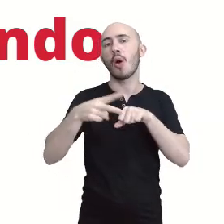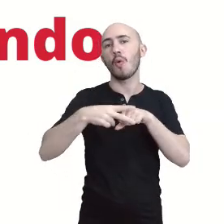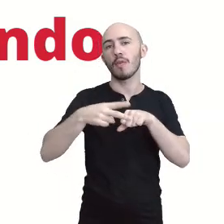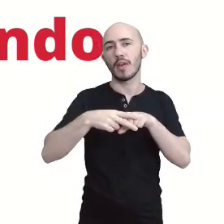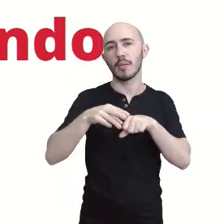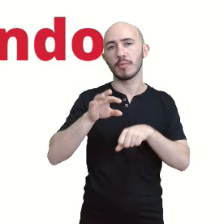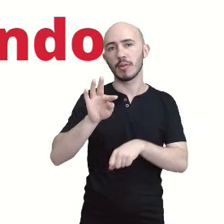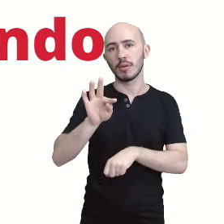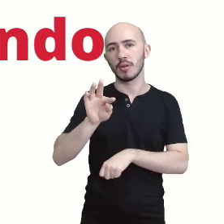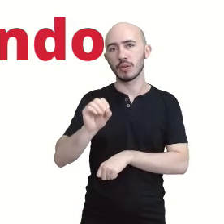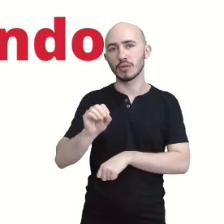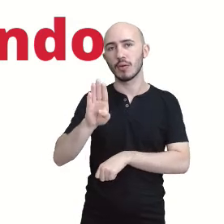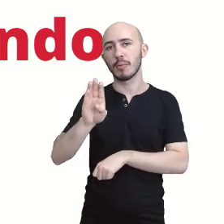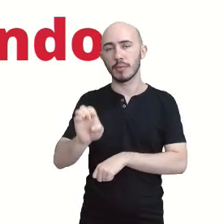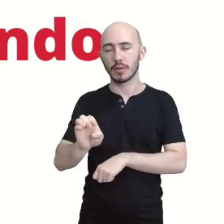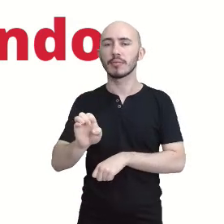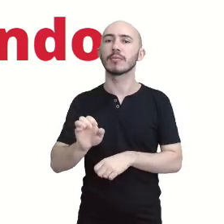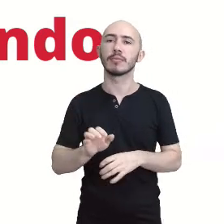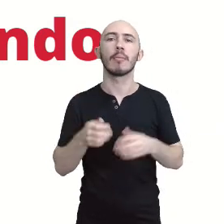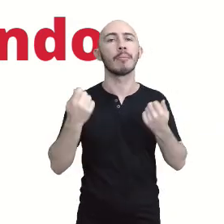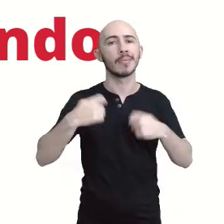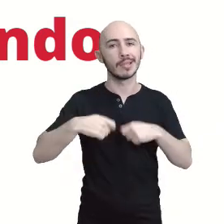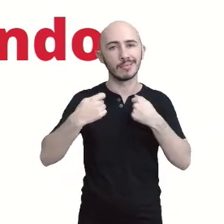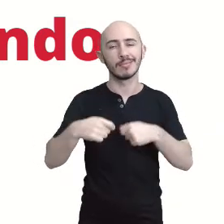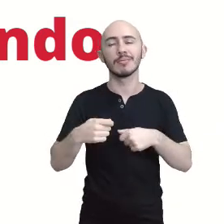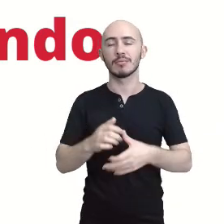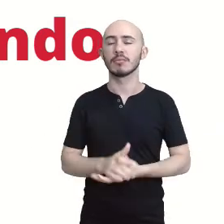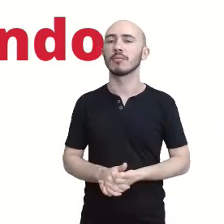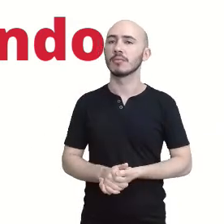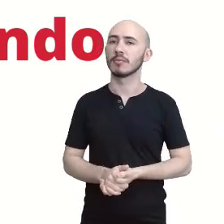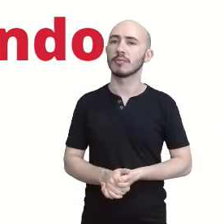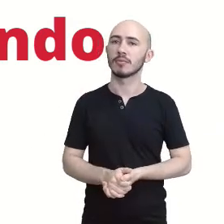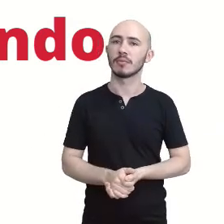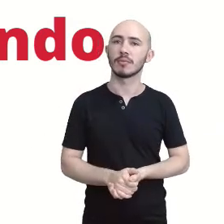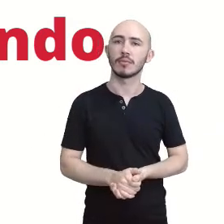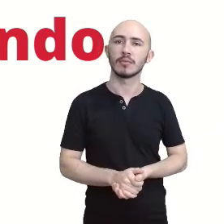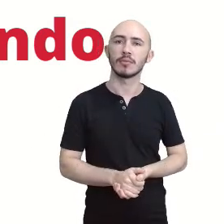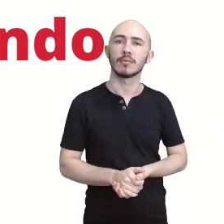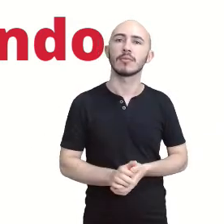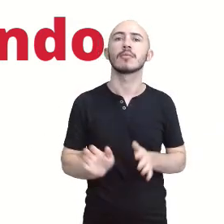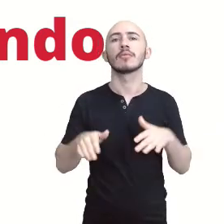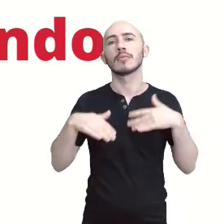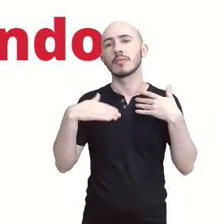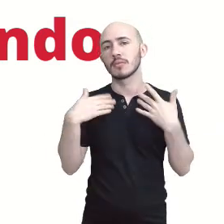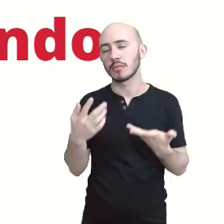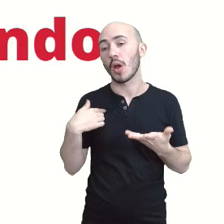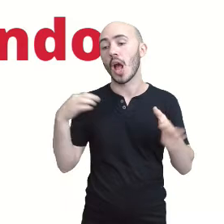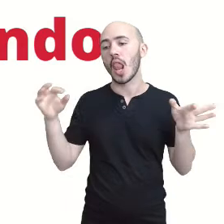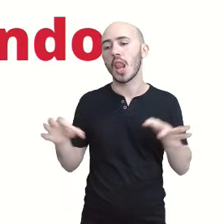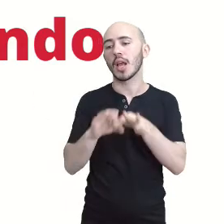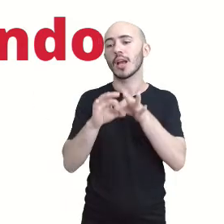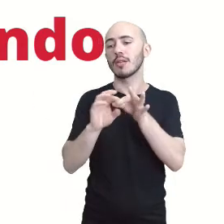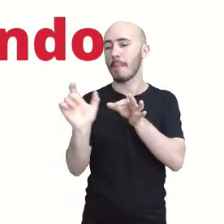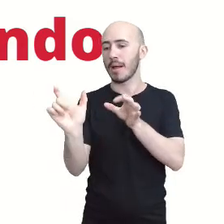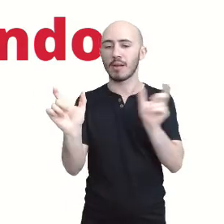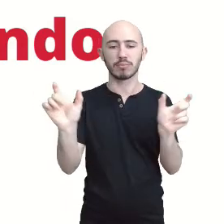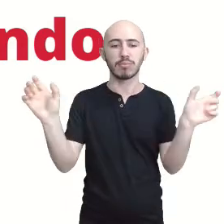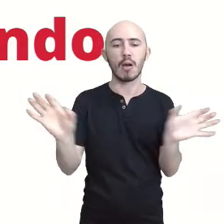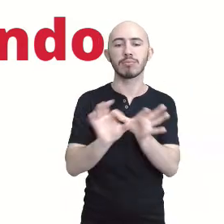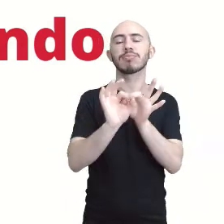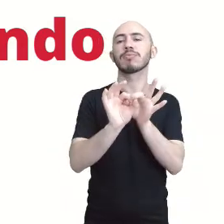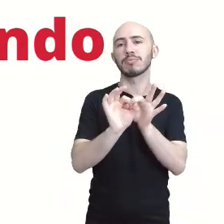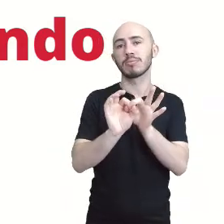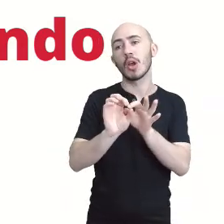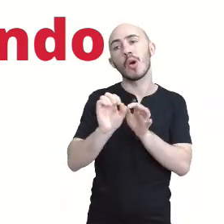quê? Porque o verbo to be é quem me dá, é a minha ligação para eu poder falar uma palavra e outra. Senão, vai